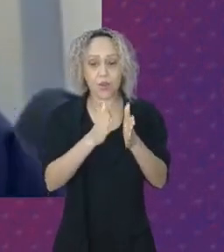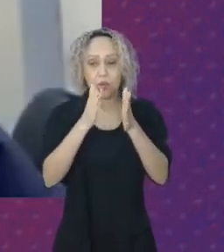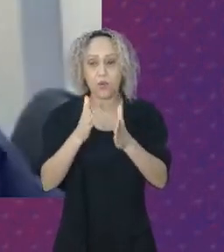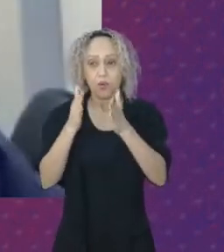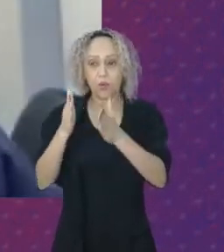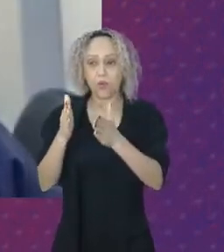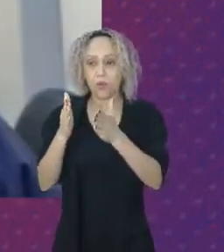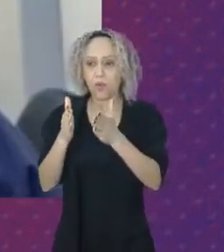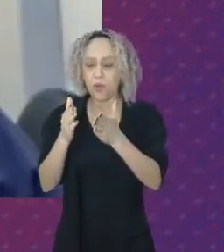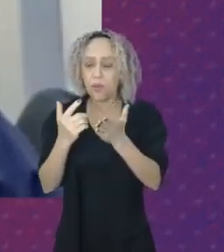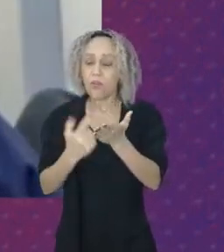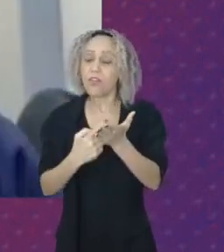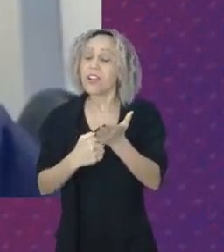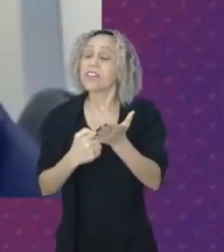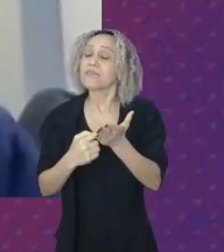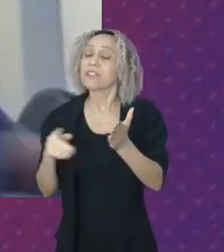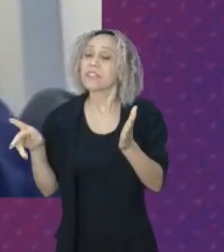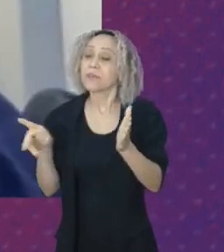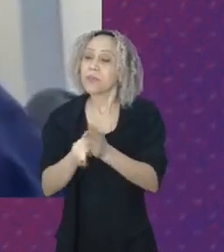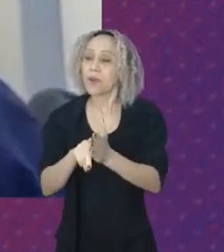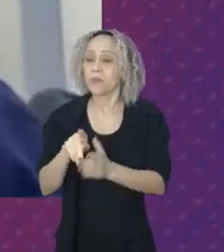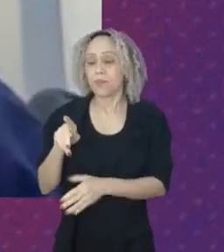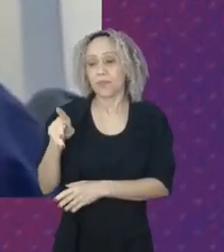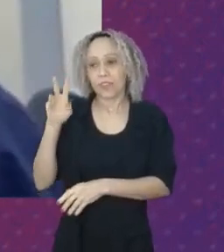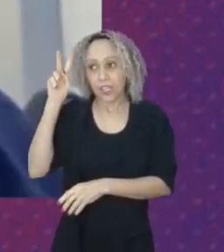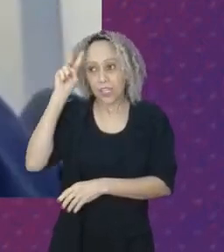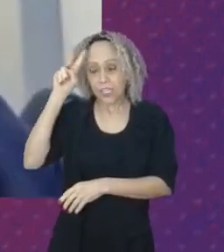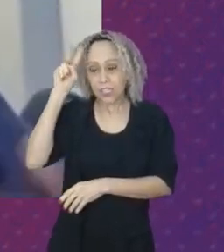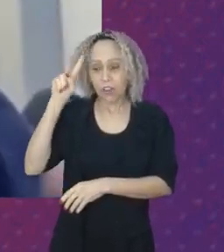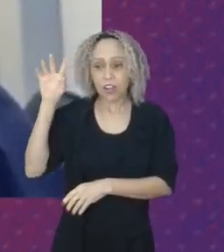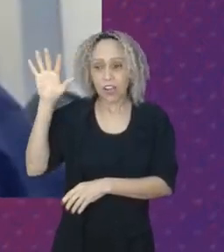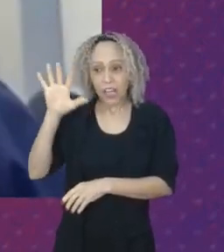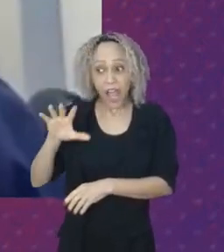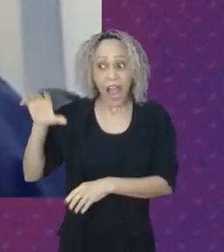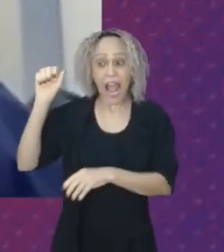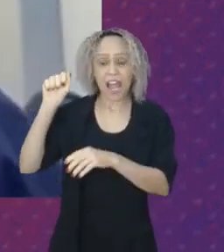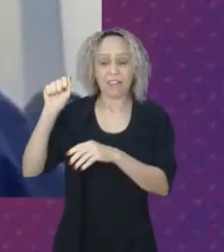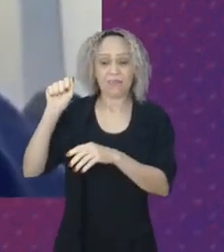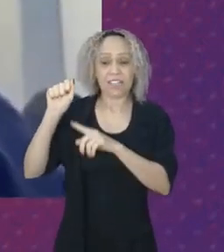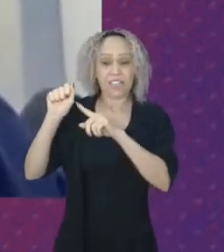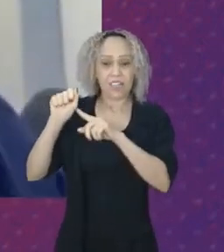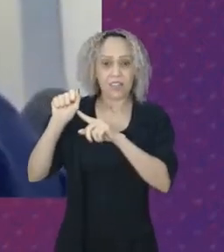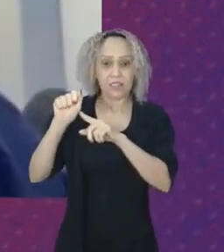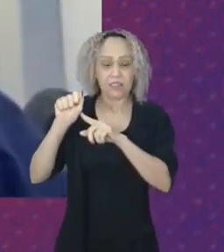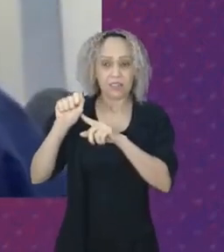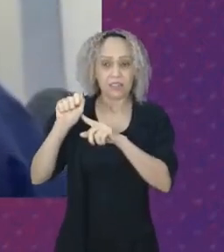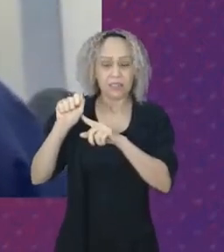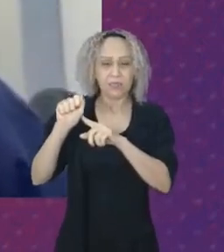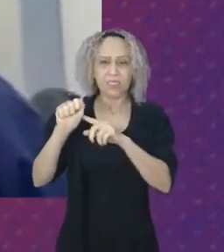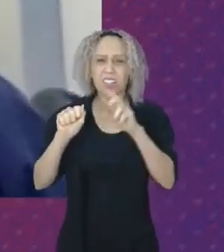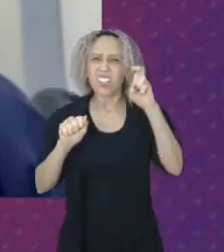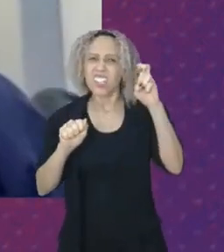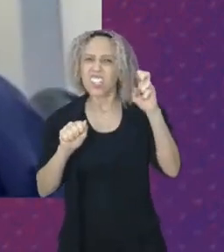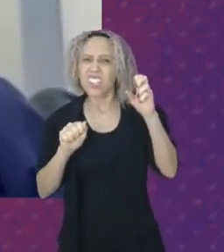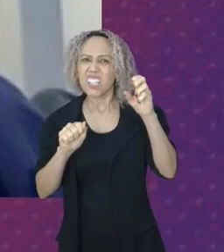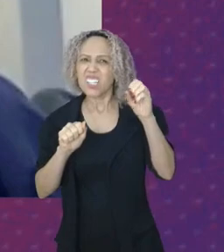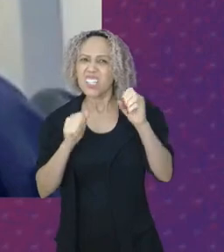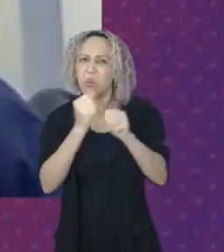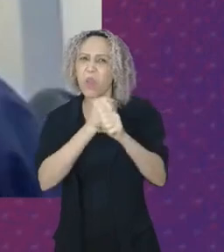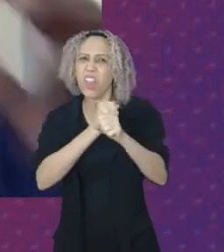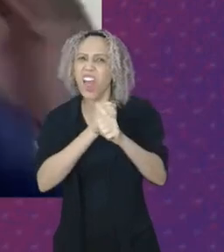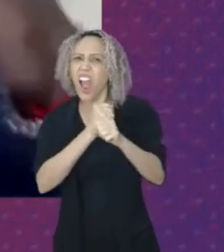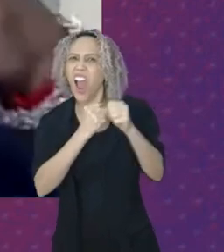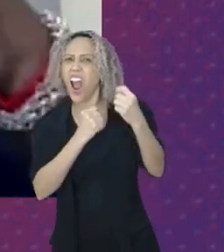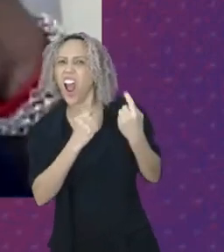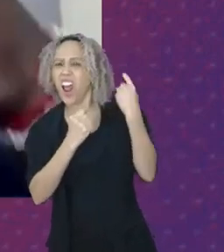Uma coleção produzida pela Unesco em 50 anos, que não tinha sua versão em língua